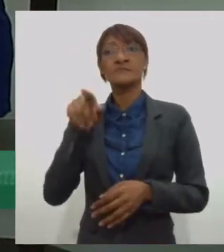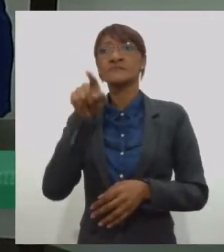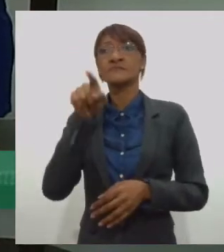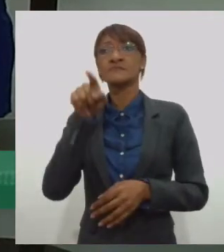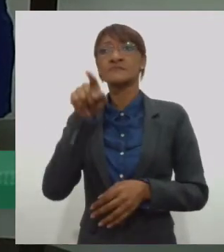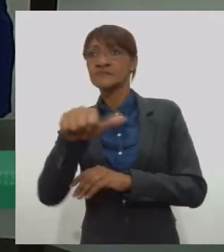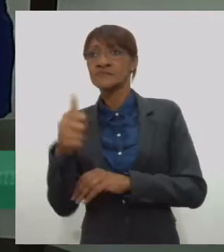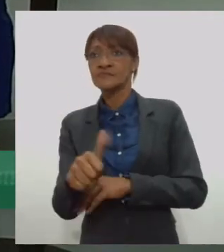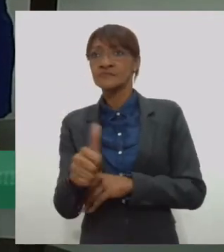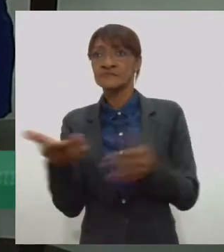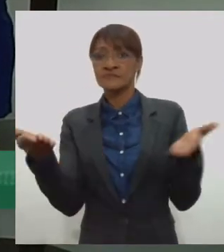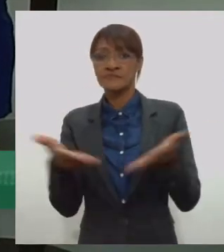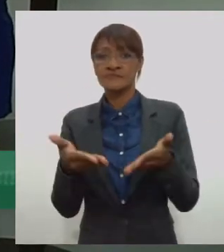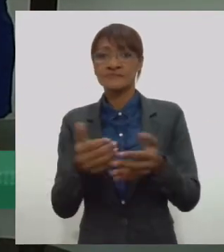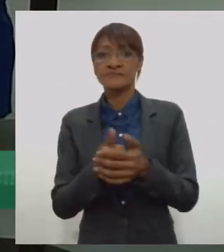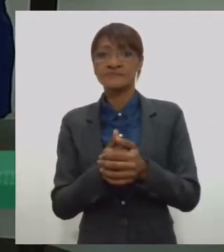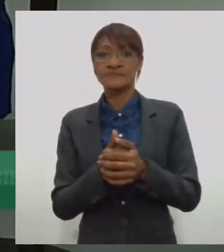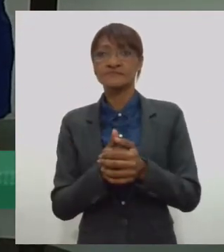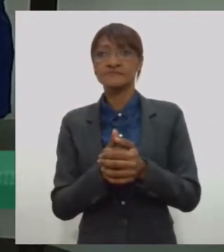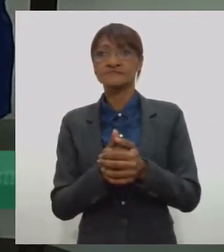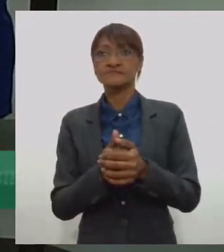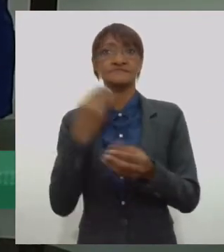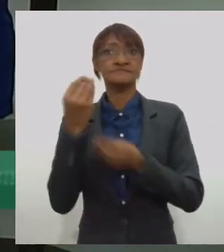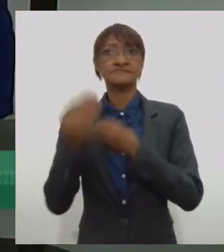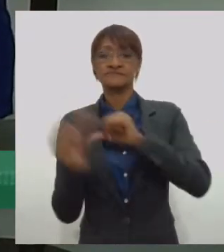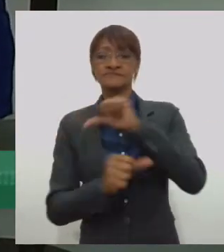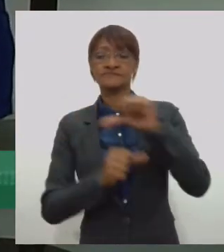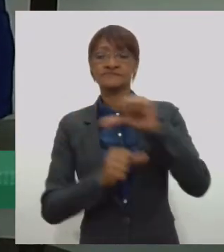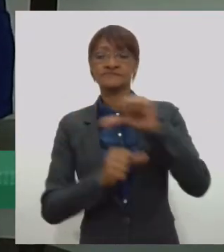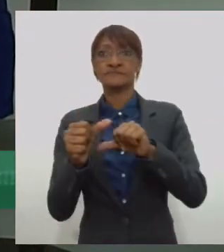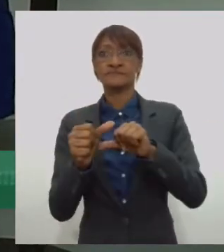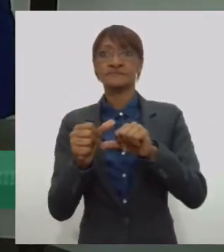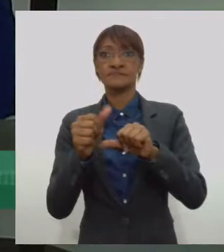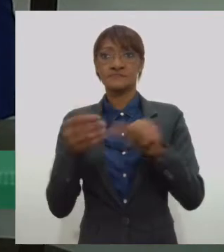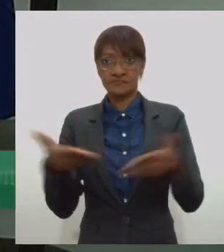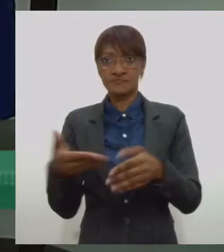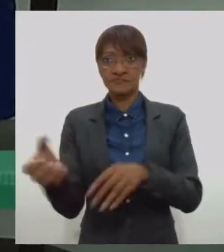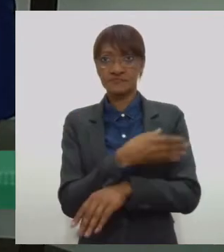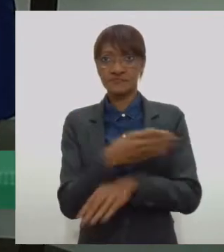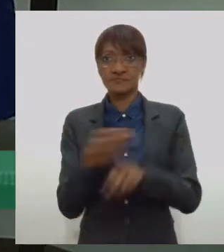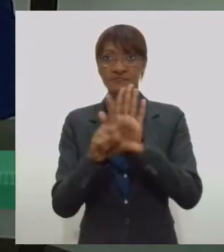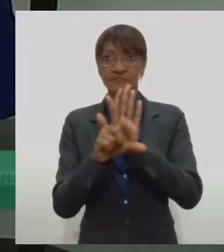avalia nessa questão dessa alteração, dessa atualização da lei?